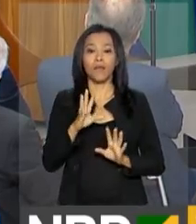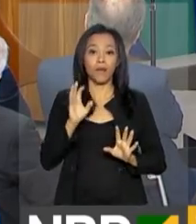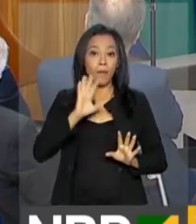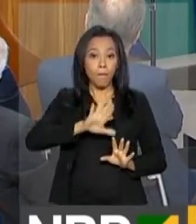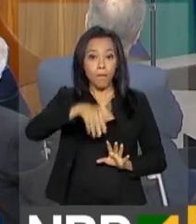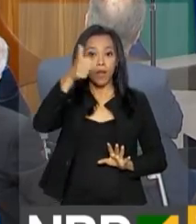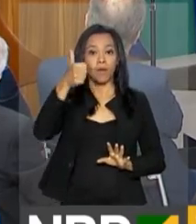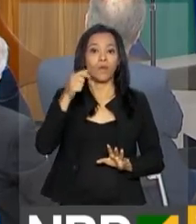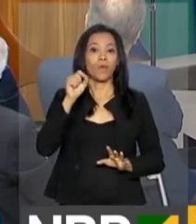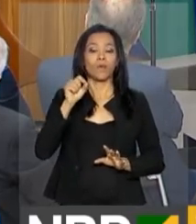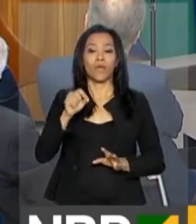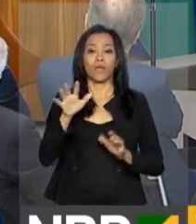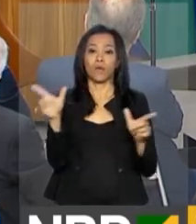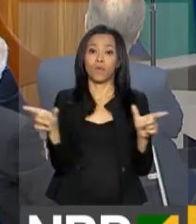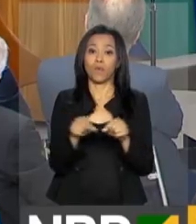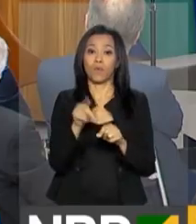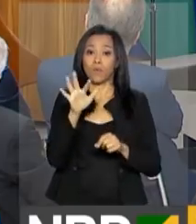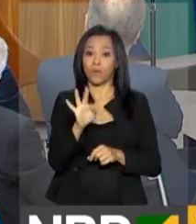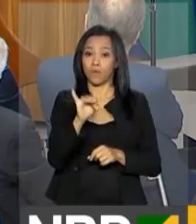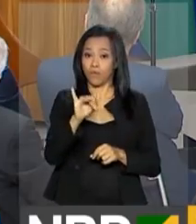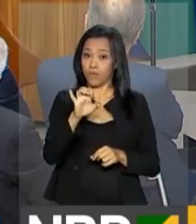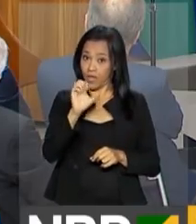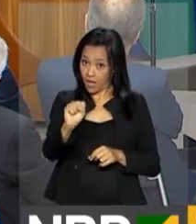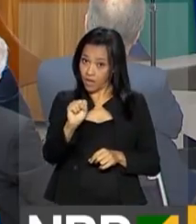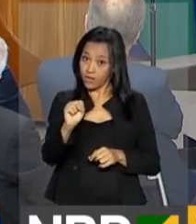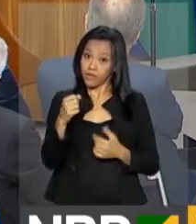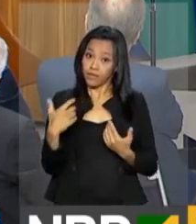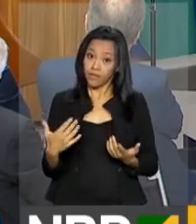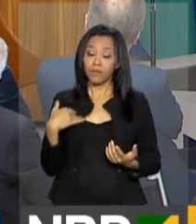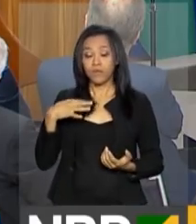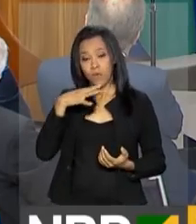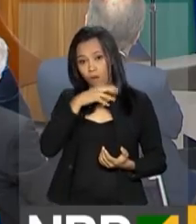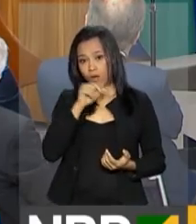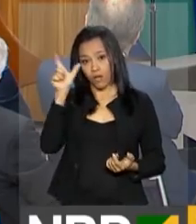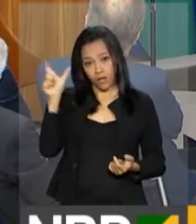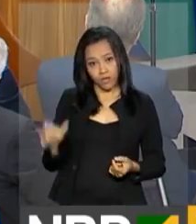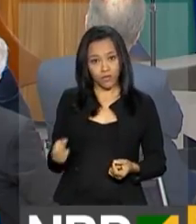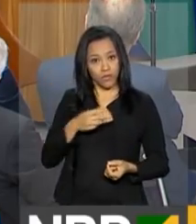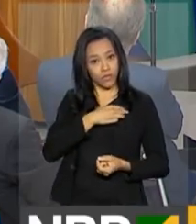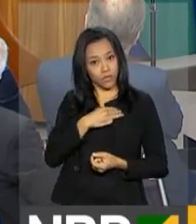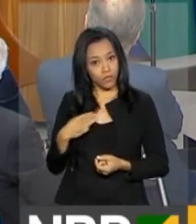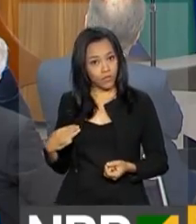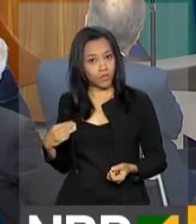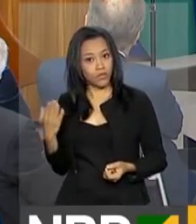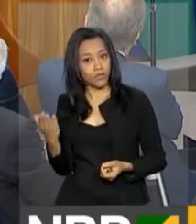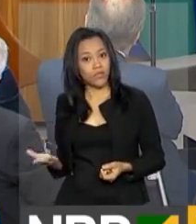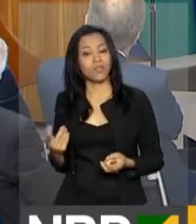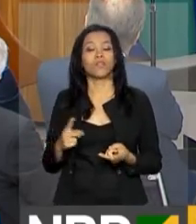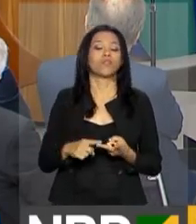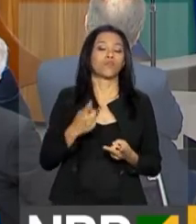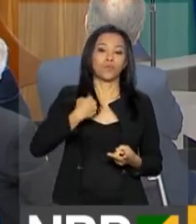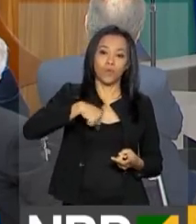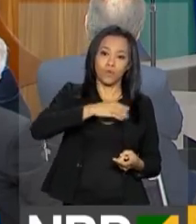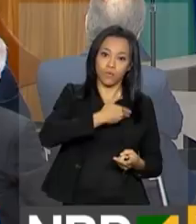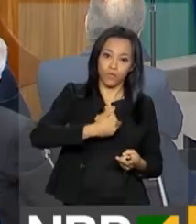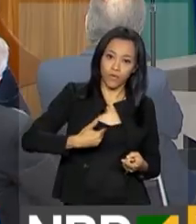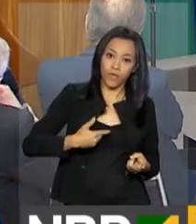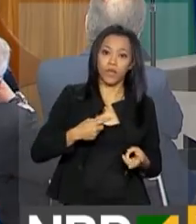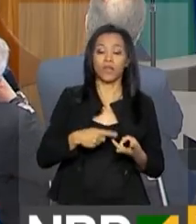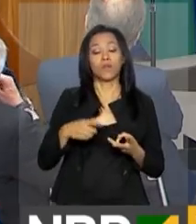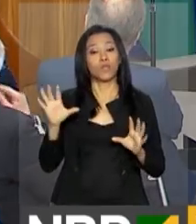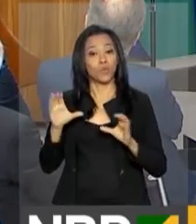e portanto eu acho que o mendonça o nosso governo e toda a equipe do mendonça